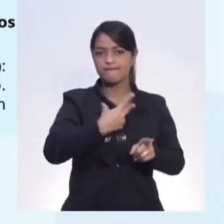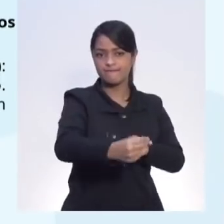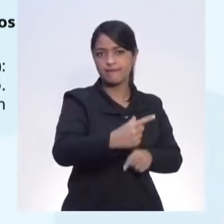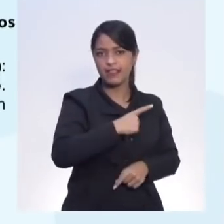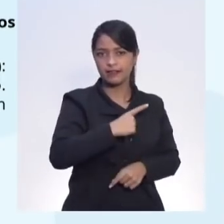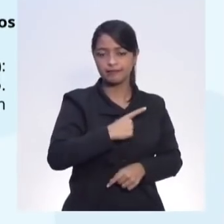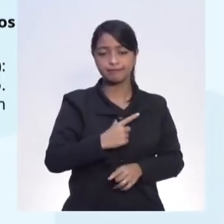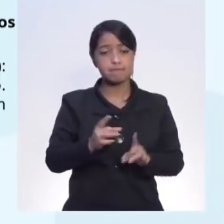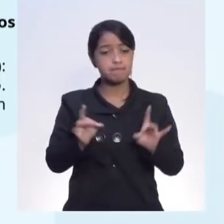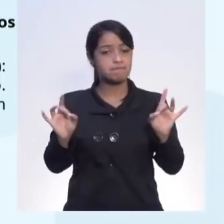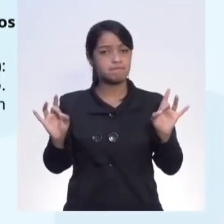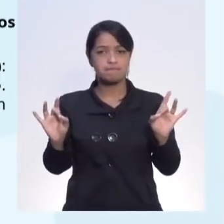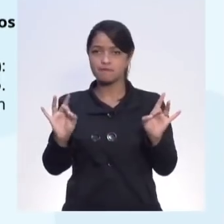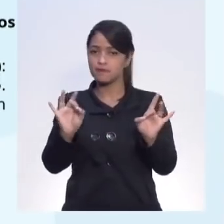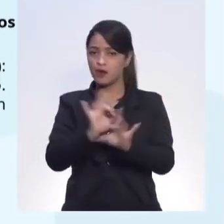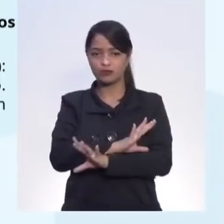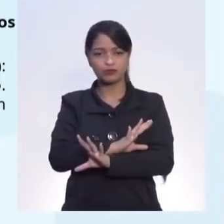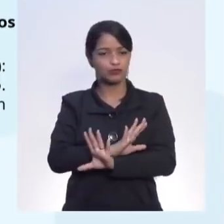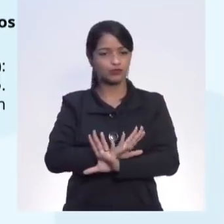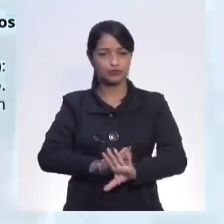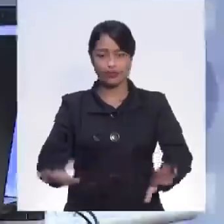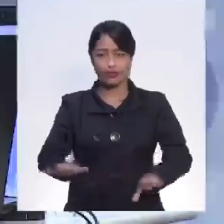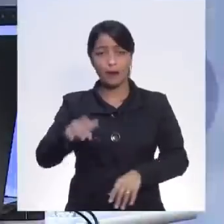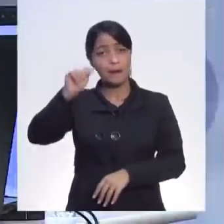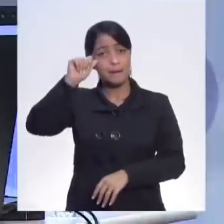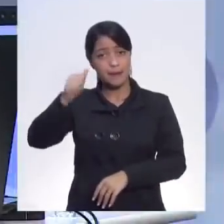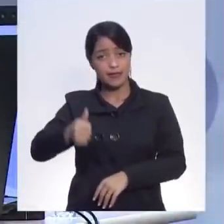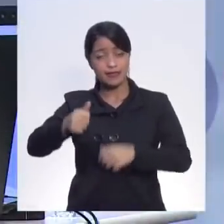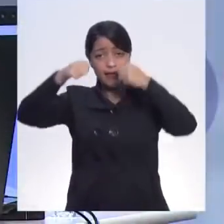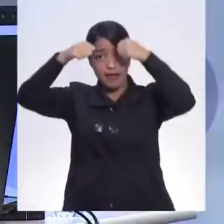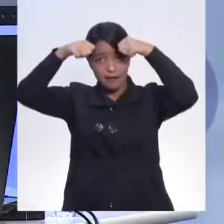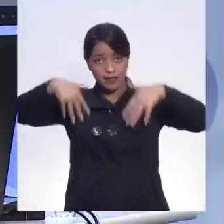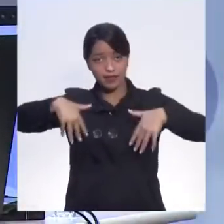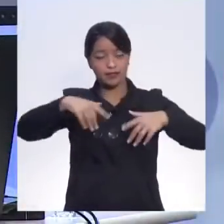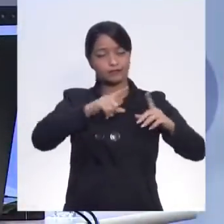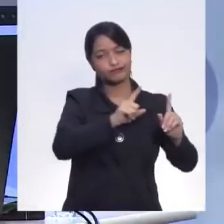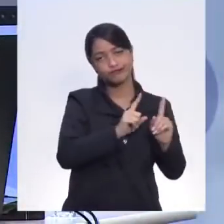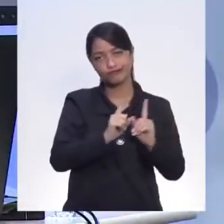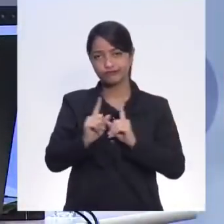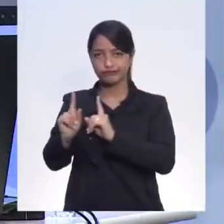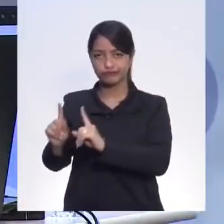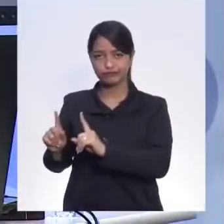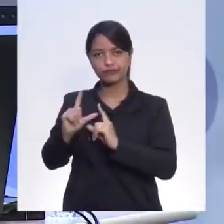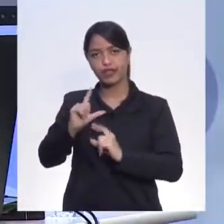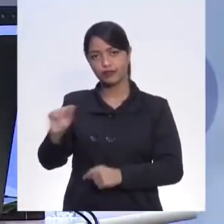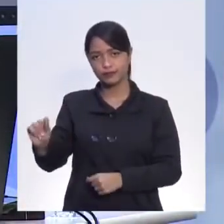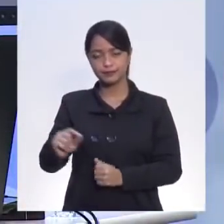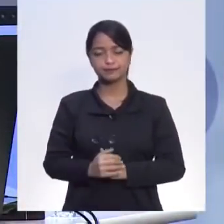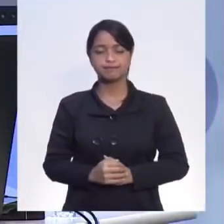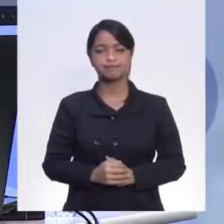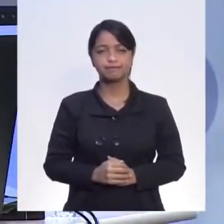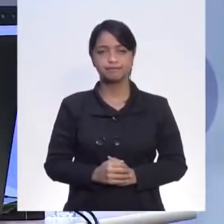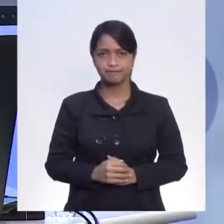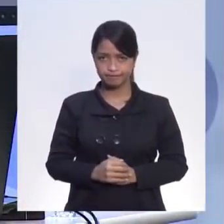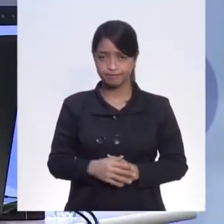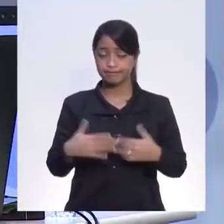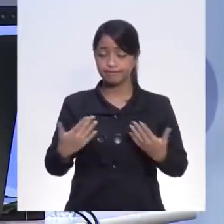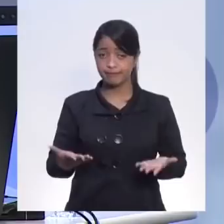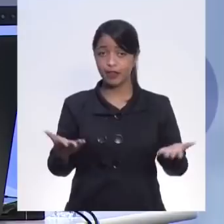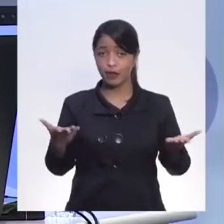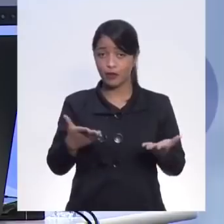estão prestando atenção, hein, Andréia? Vamos lá. Estamos chegando aí no clímax da história, hein? E agora, nesta cena,